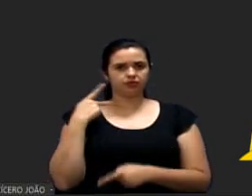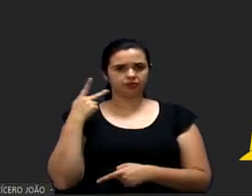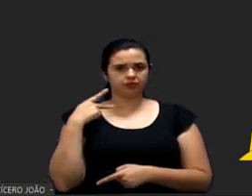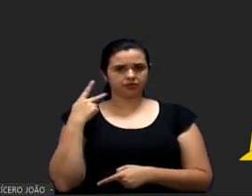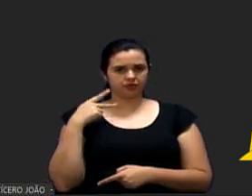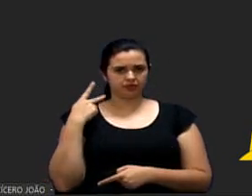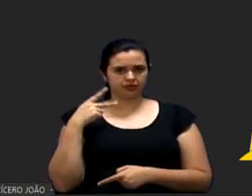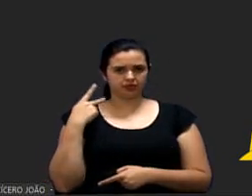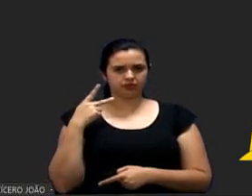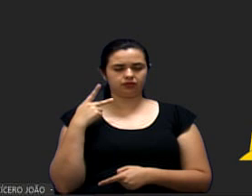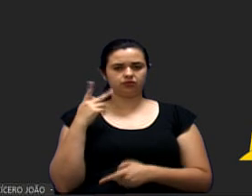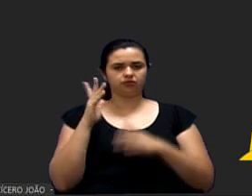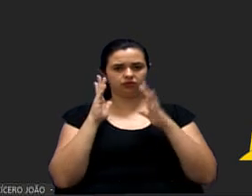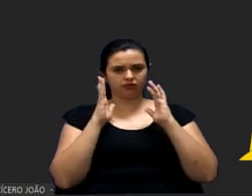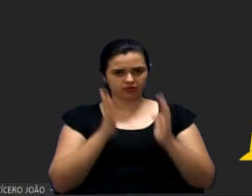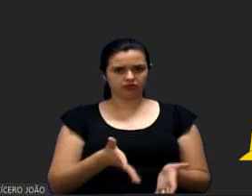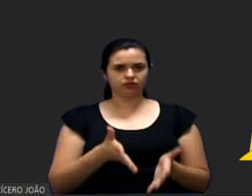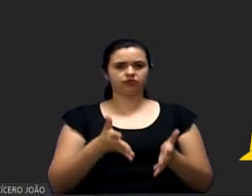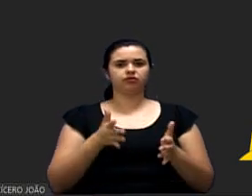na praia.